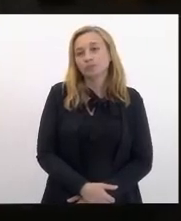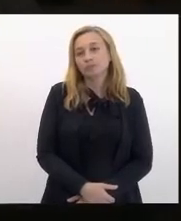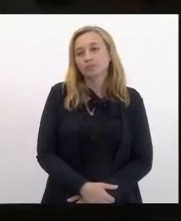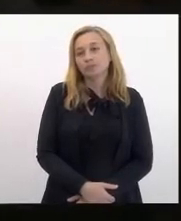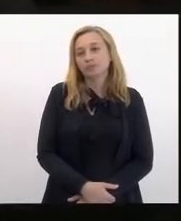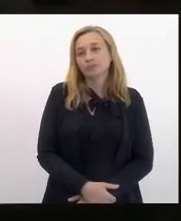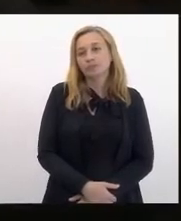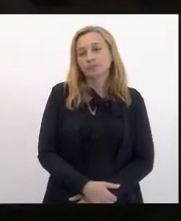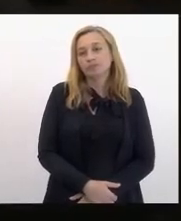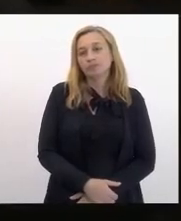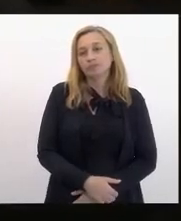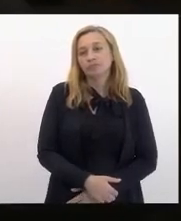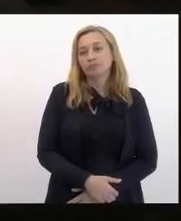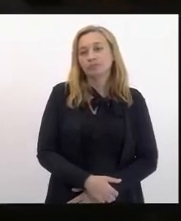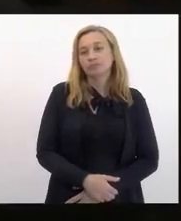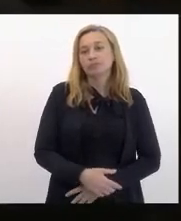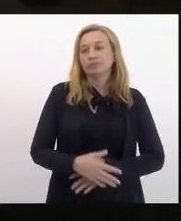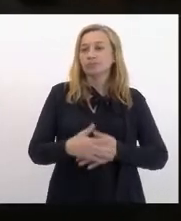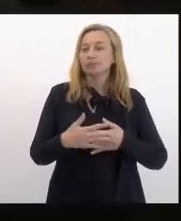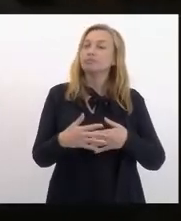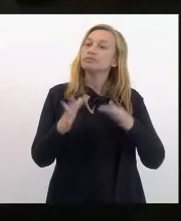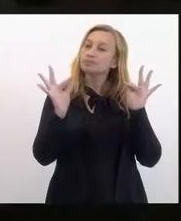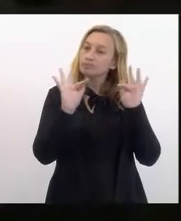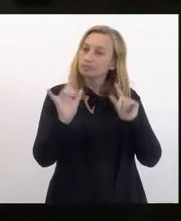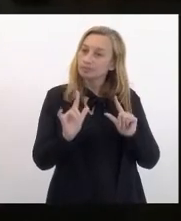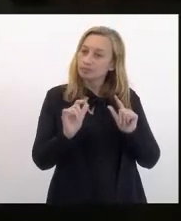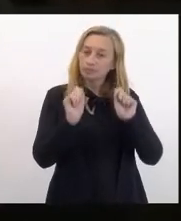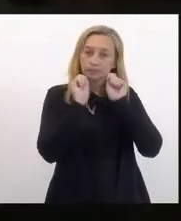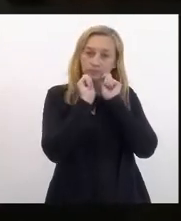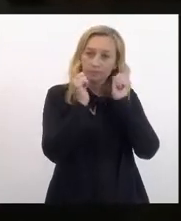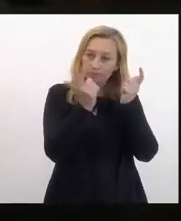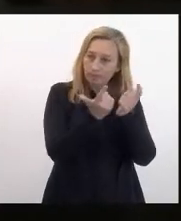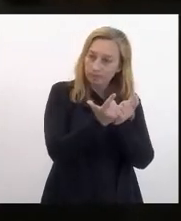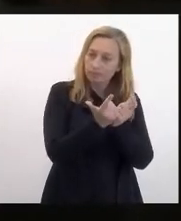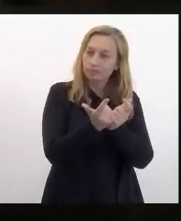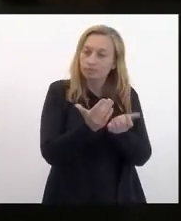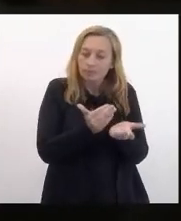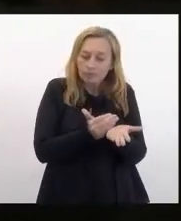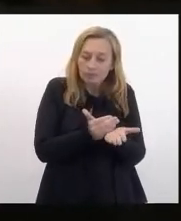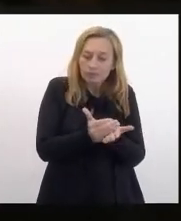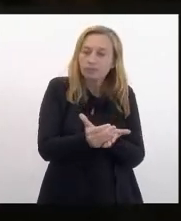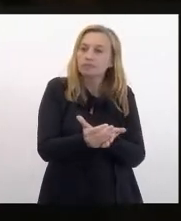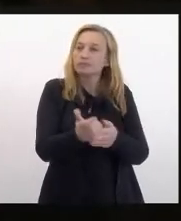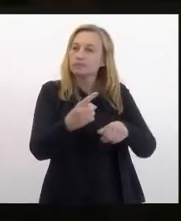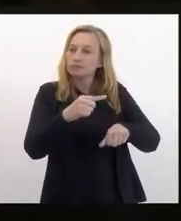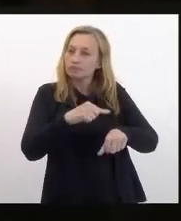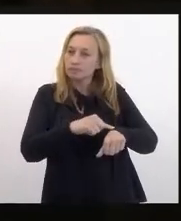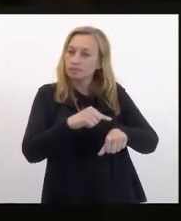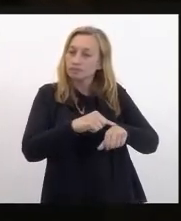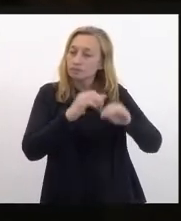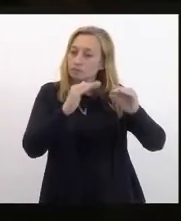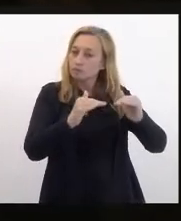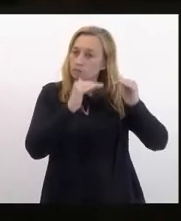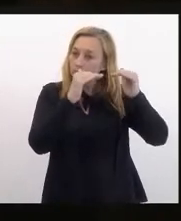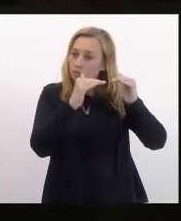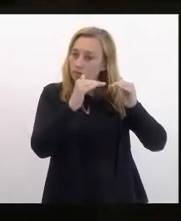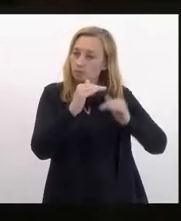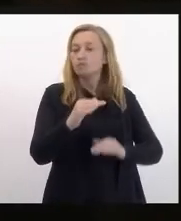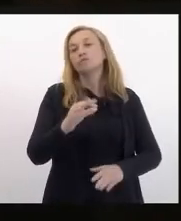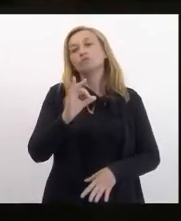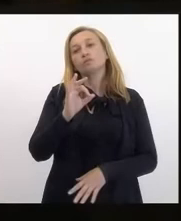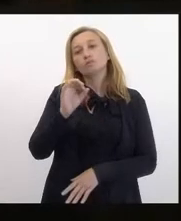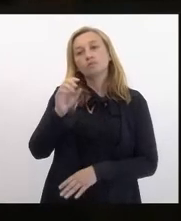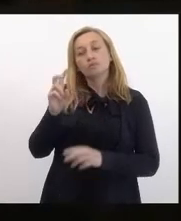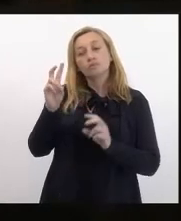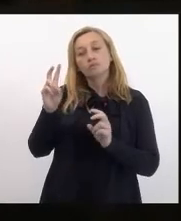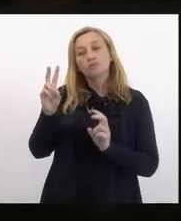expediente inicial, exaltou algo absolutamente importante